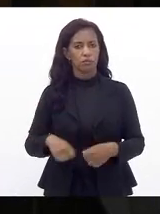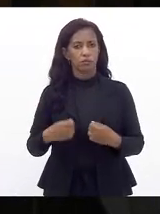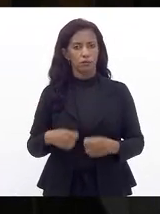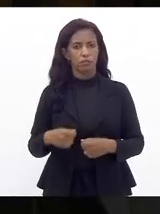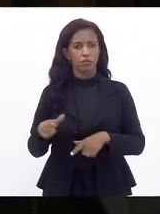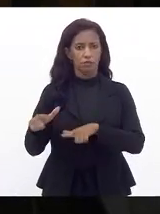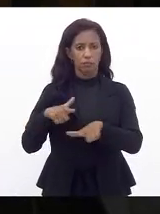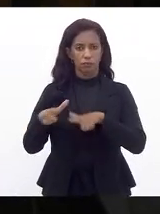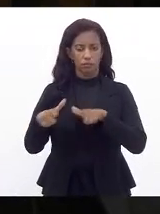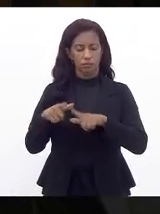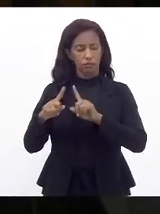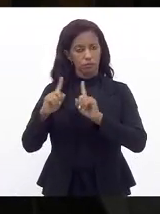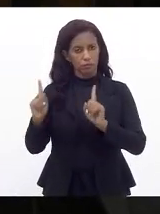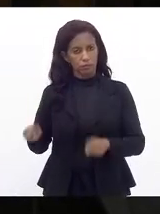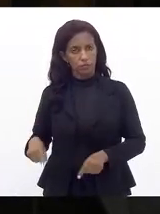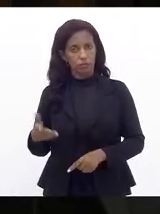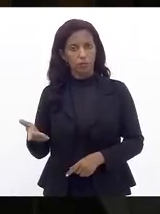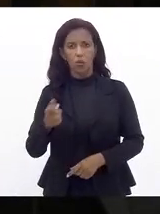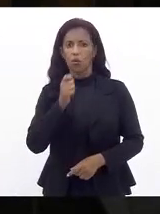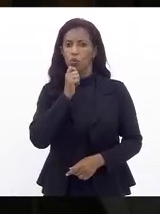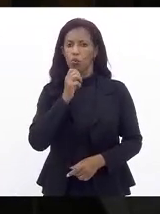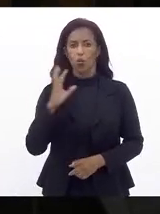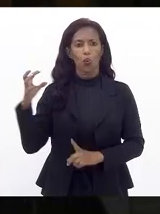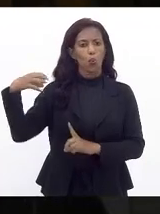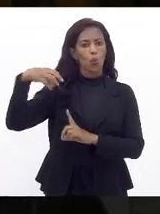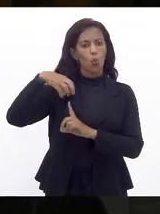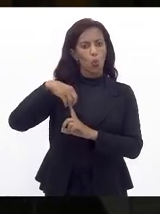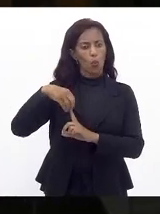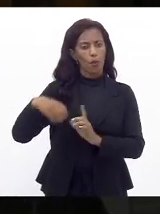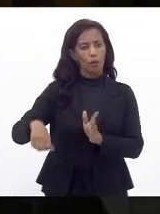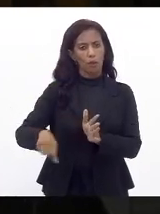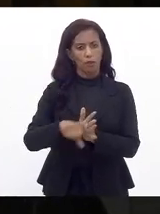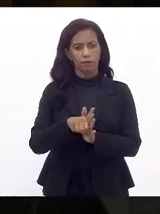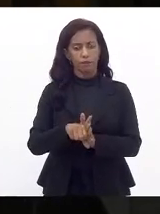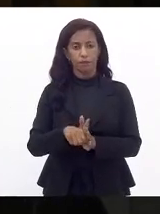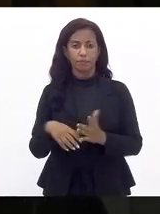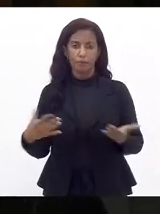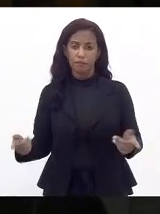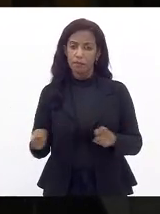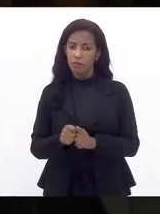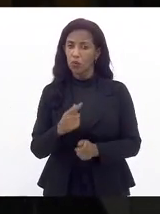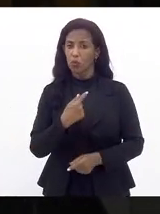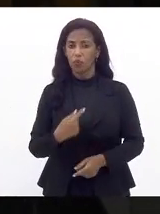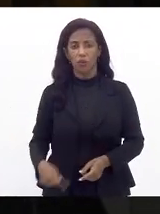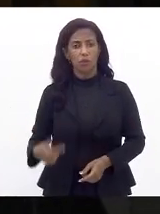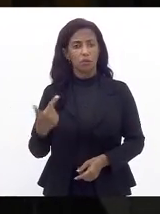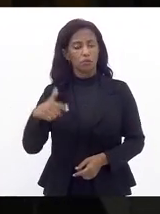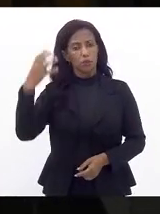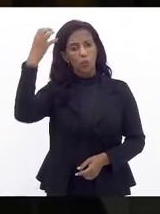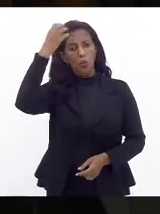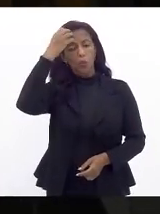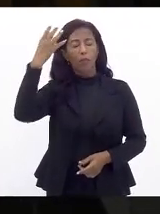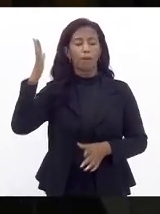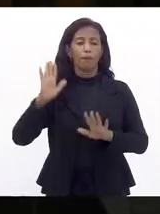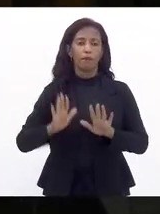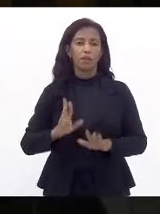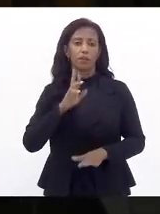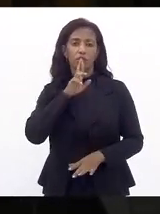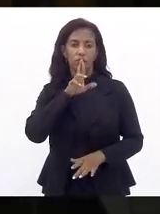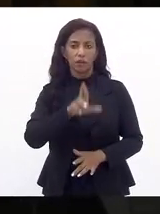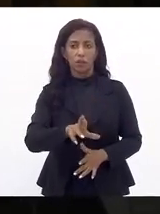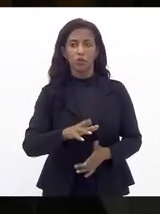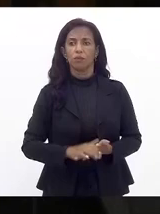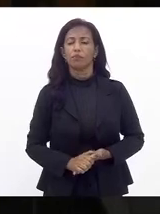aos servidores públicos, que não têm culpa da crise, assim como esse governo também não tem culpa da crise, mas a gente vai dar uma